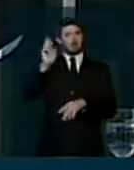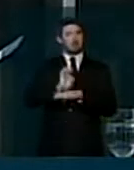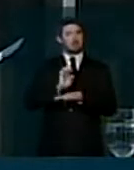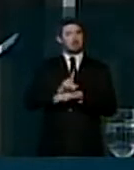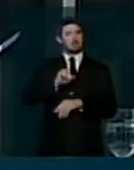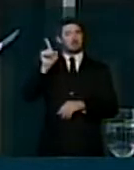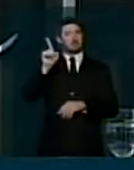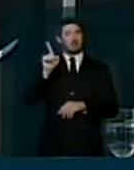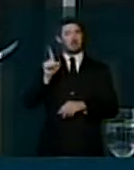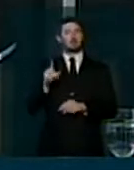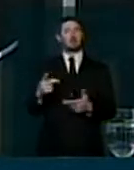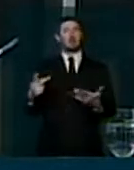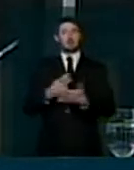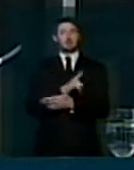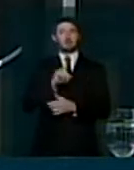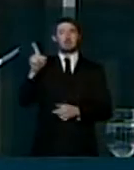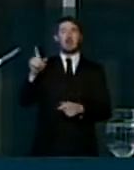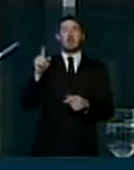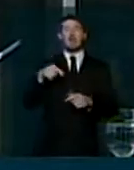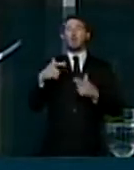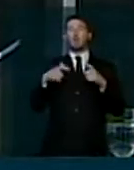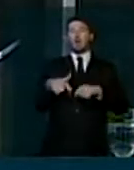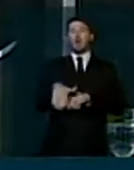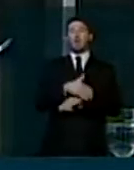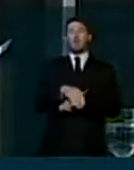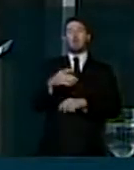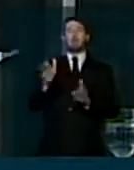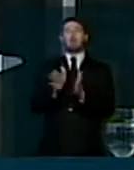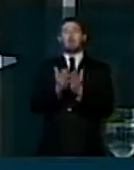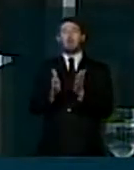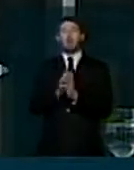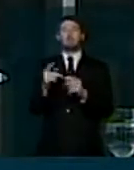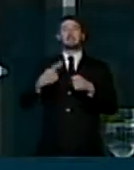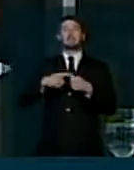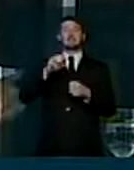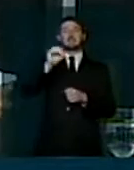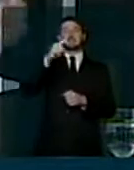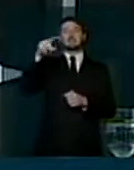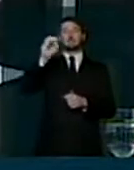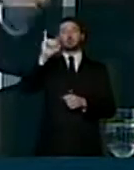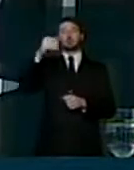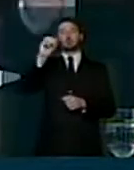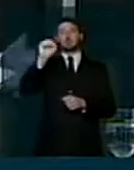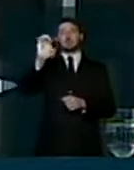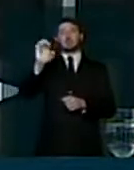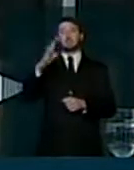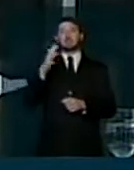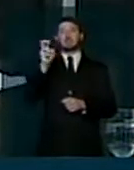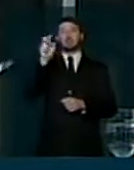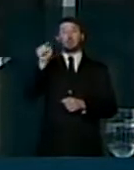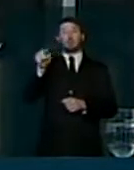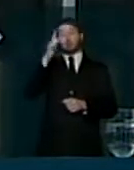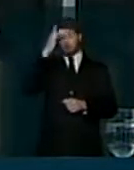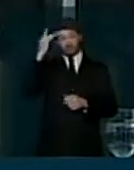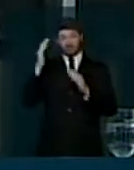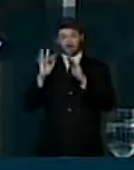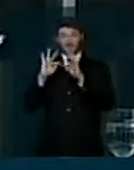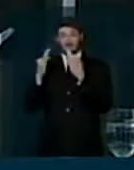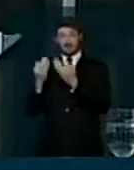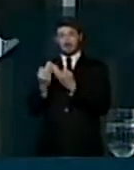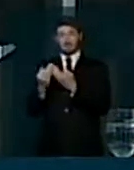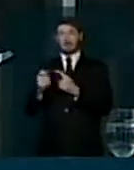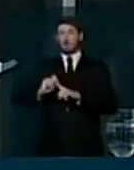Paulo, do caso Pinheirinhos, de um bairro pobre da cidade de São José, em que mais de 5.000 famílias